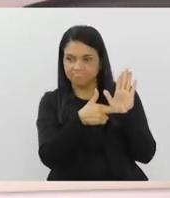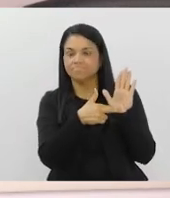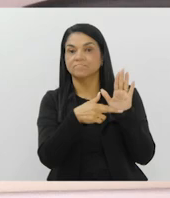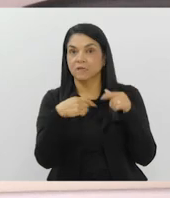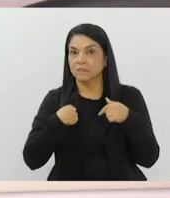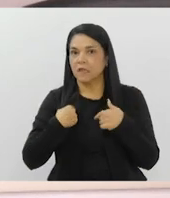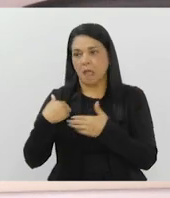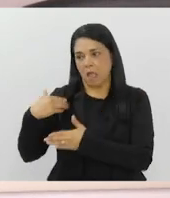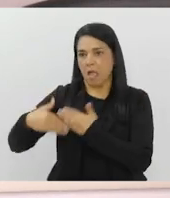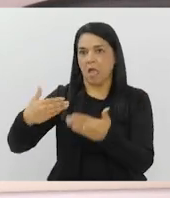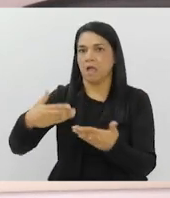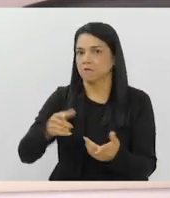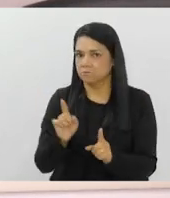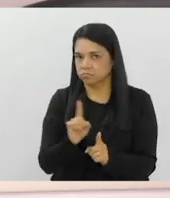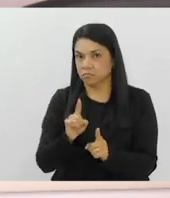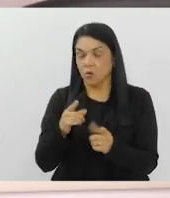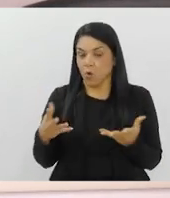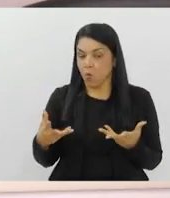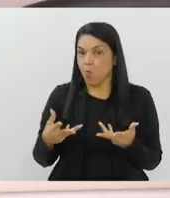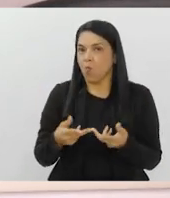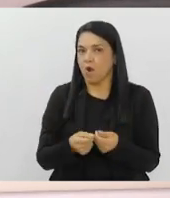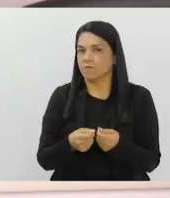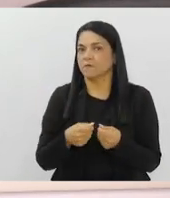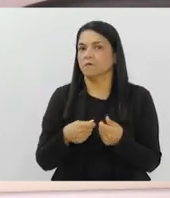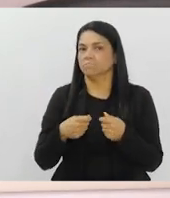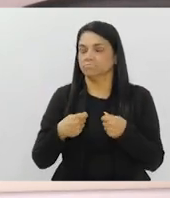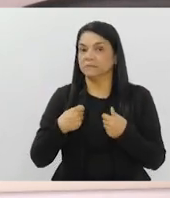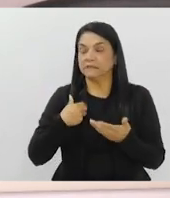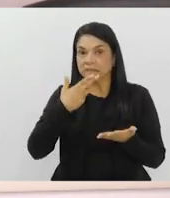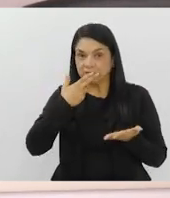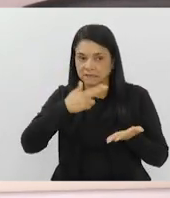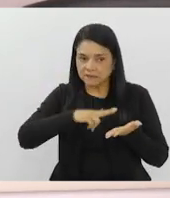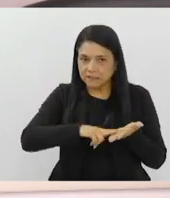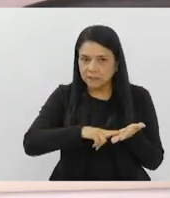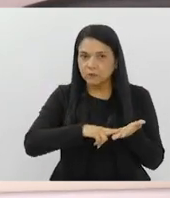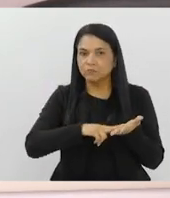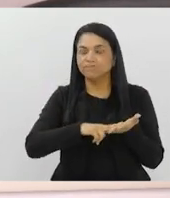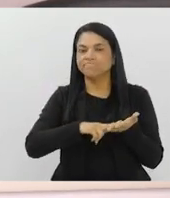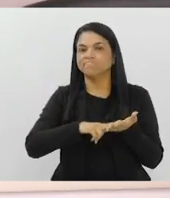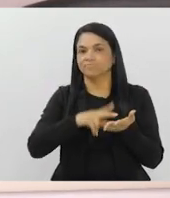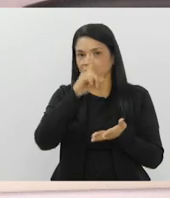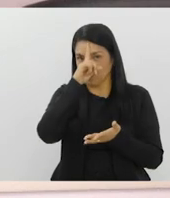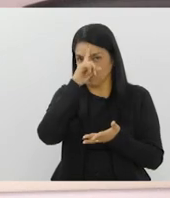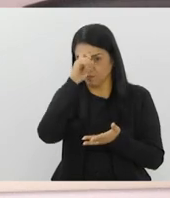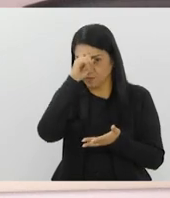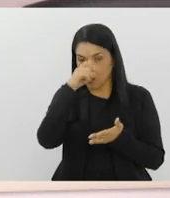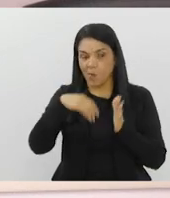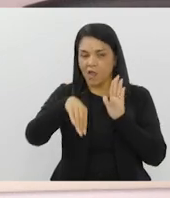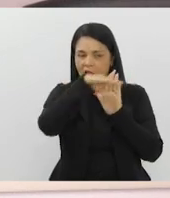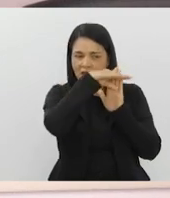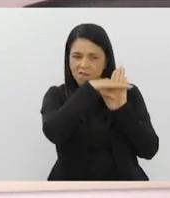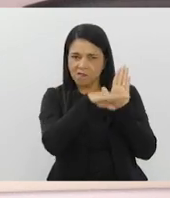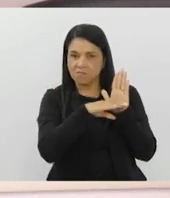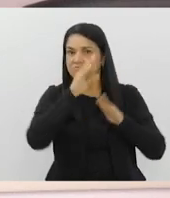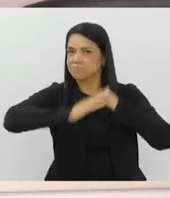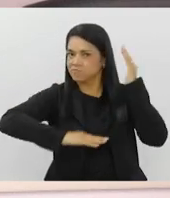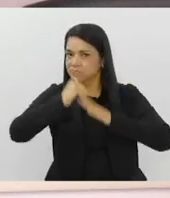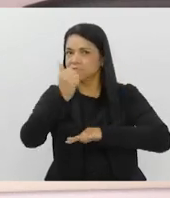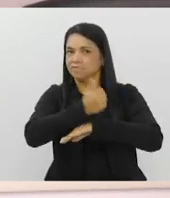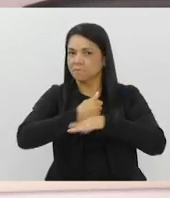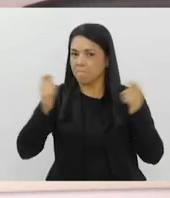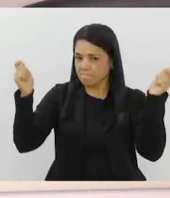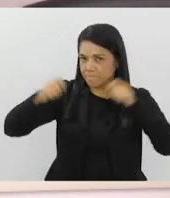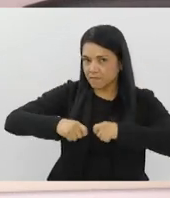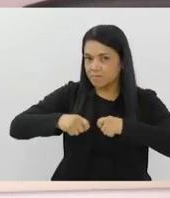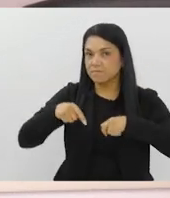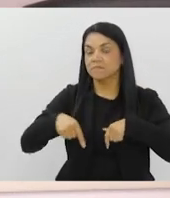mas a gente quer qualificar. Então, quem tiver o selo vai ser uma unidade que tem ali os seus profissionais capacitados, que efetivamente tem